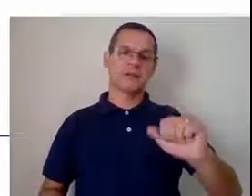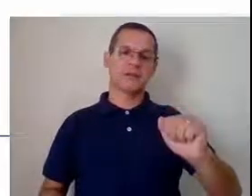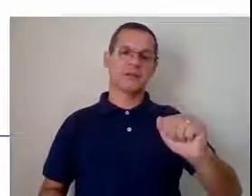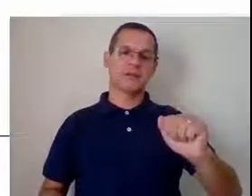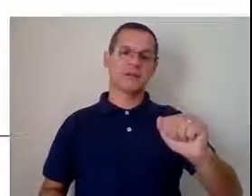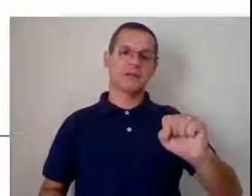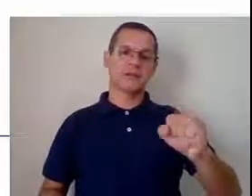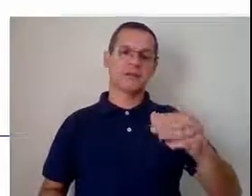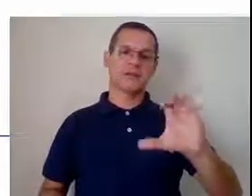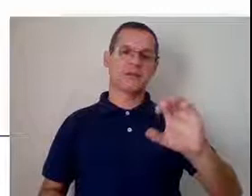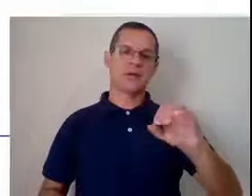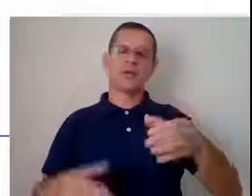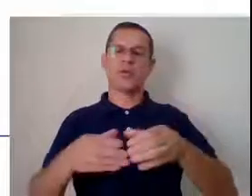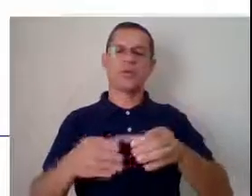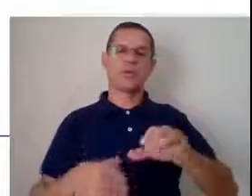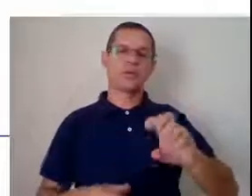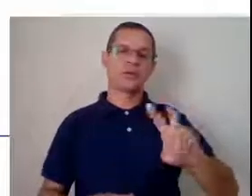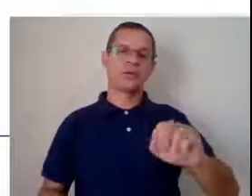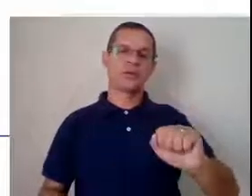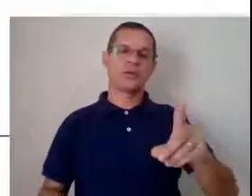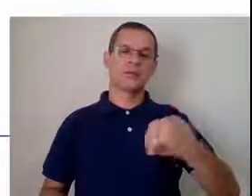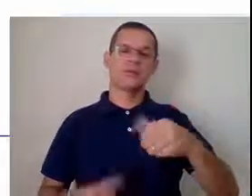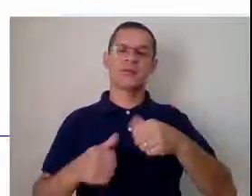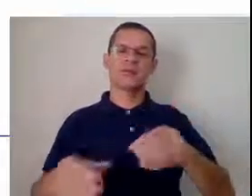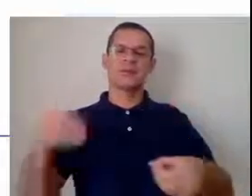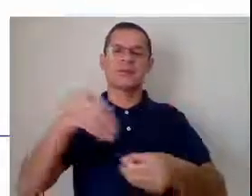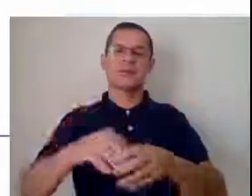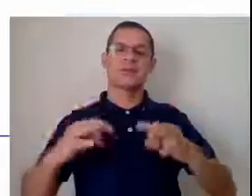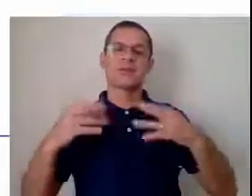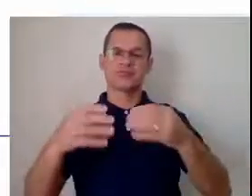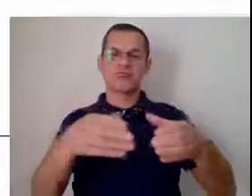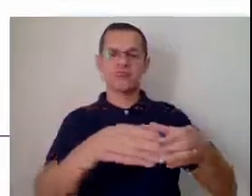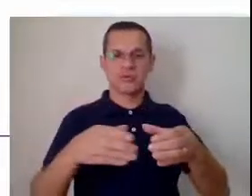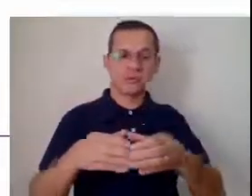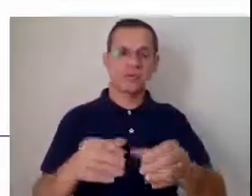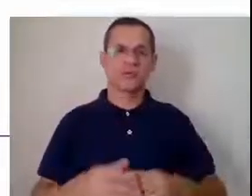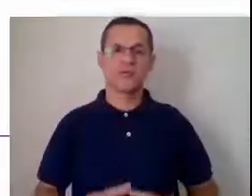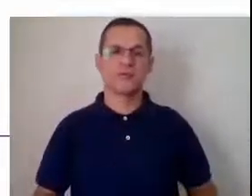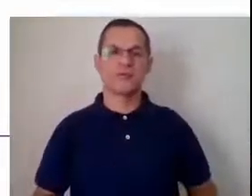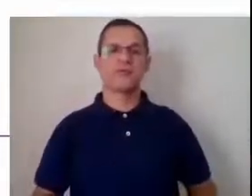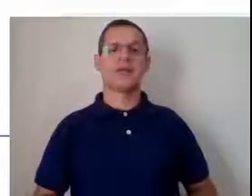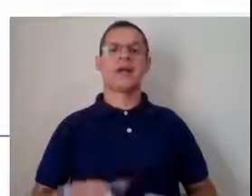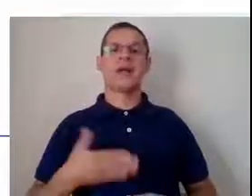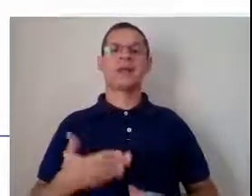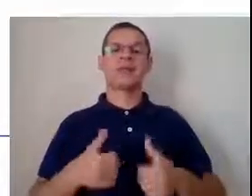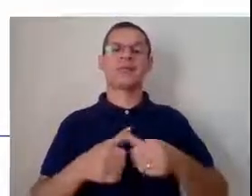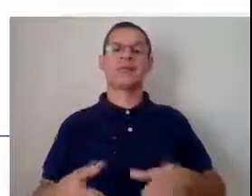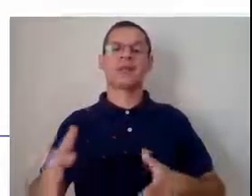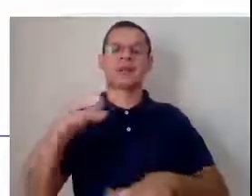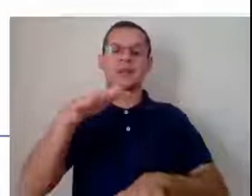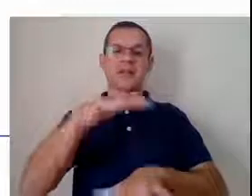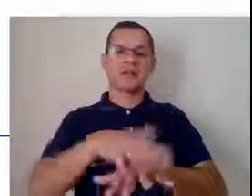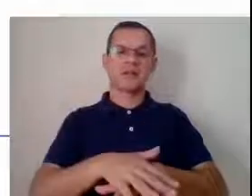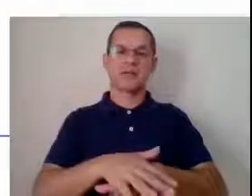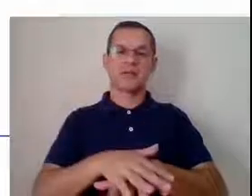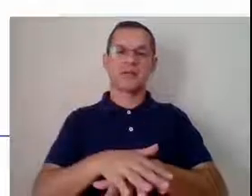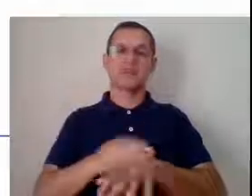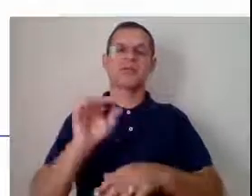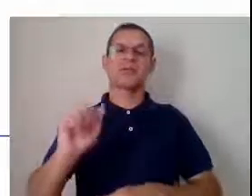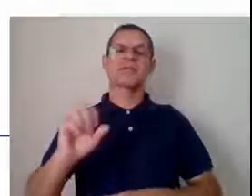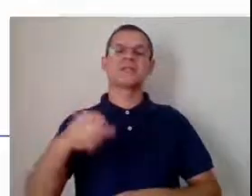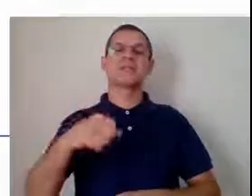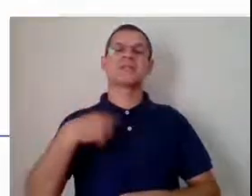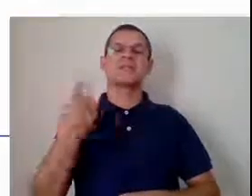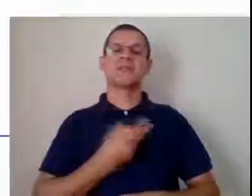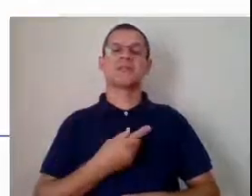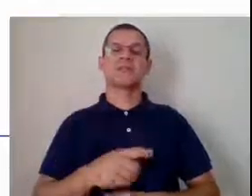está contido em todos os conjuntos, tá? Então, ele está contido em A? Sim, a